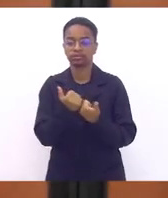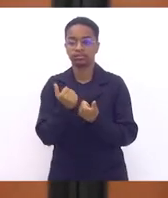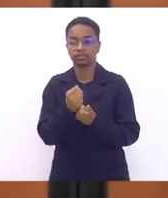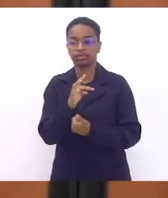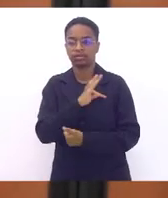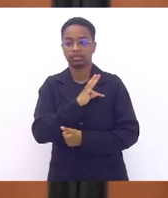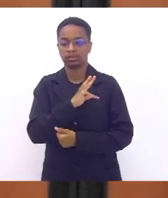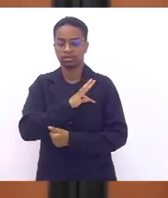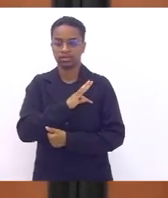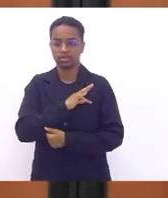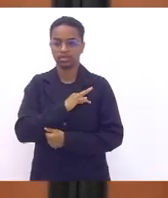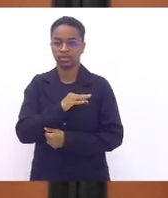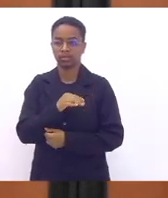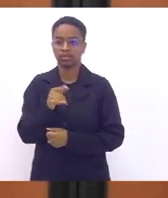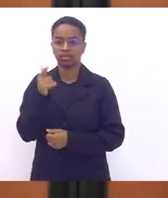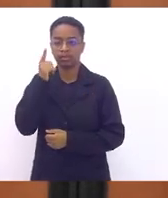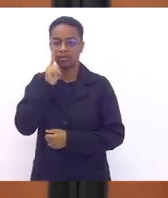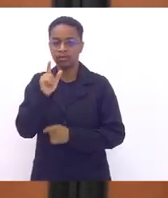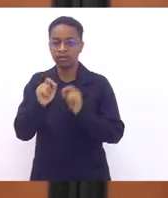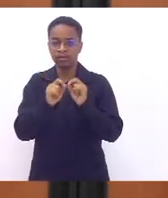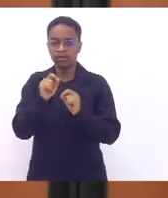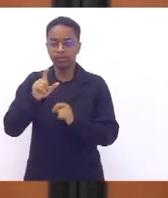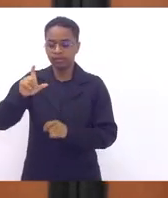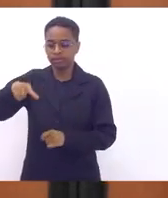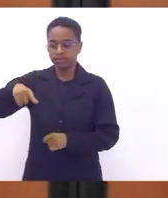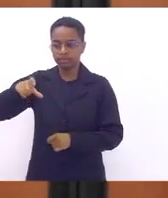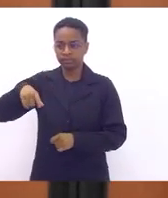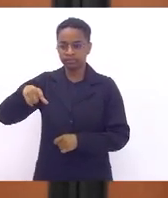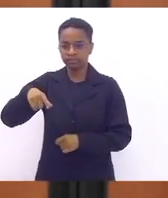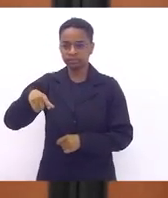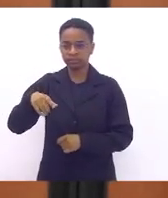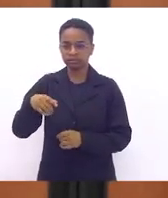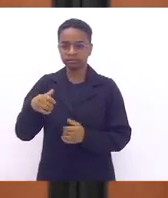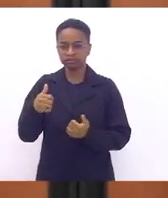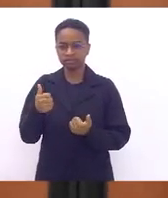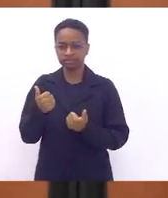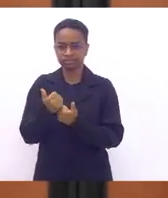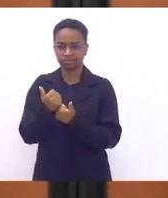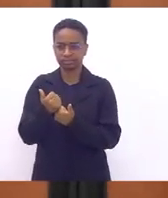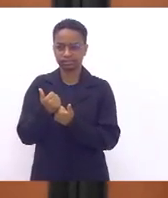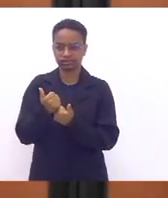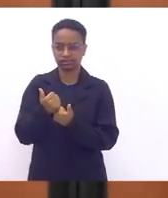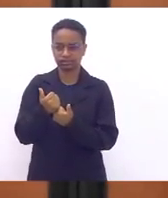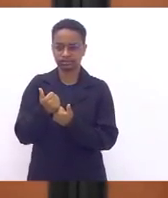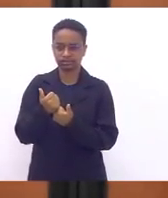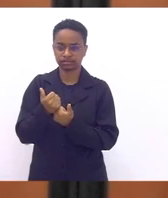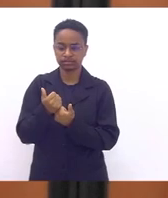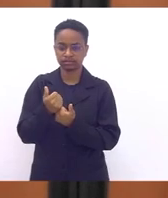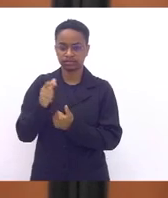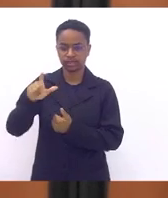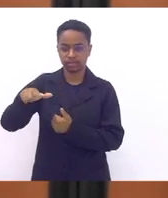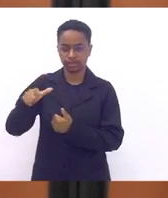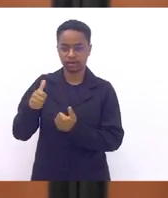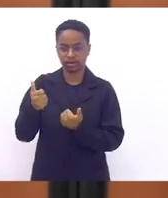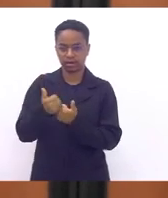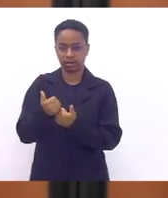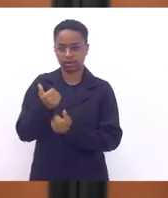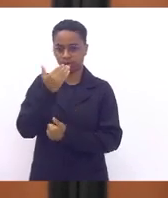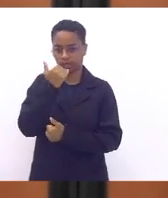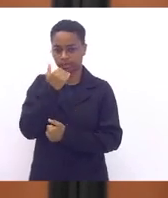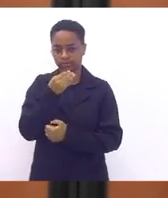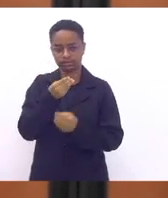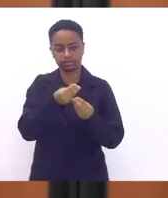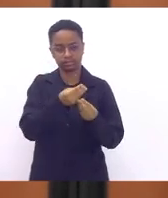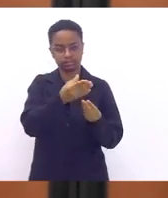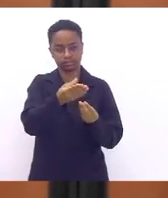vai adquirir o Vale, os Vale Alimentação, não sei qual é o plural disso, Vales Alimentação, né, que vão ser